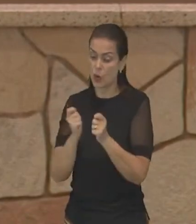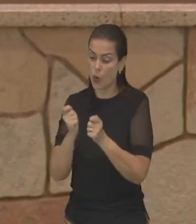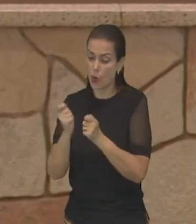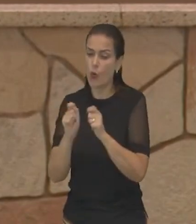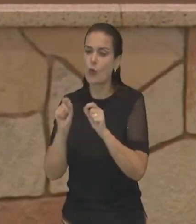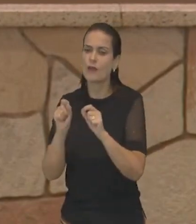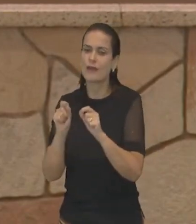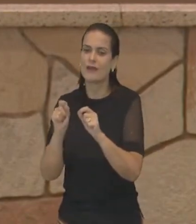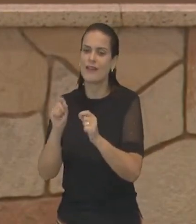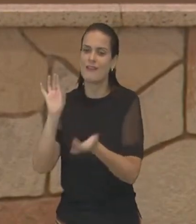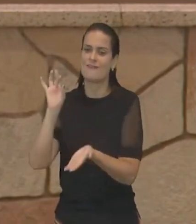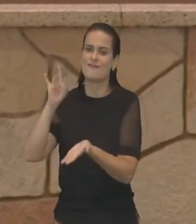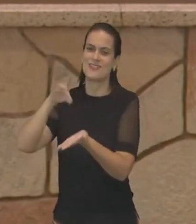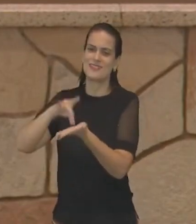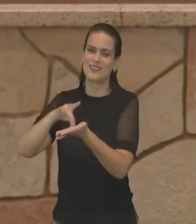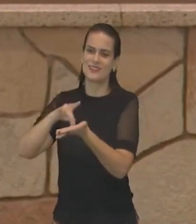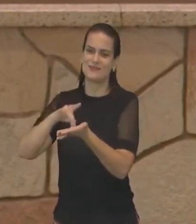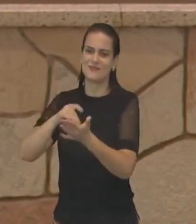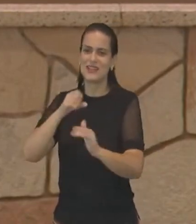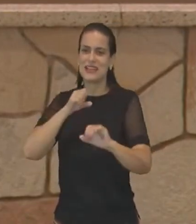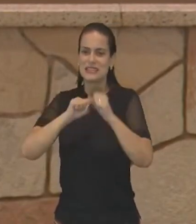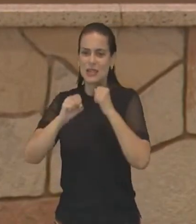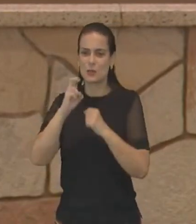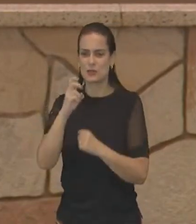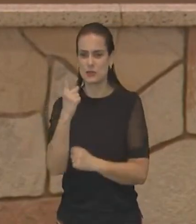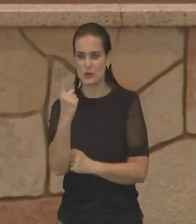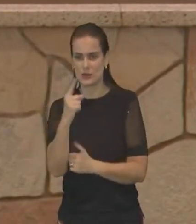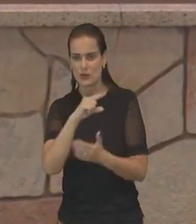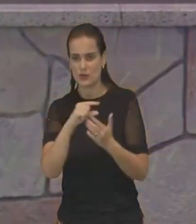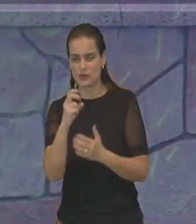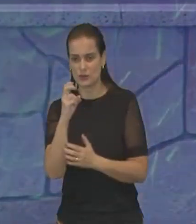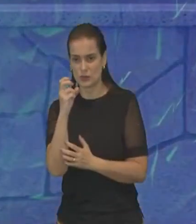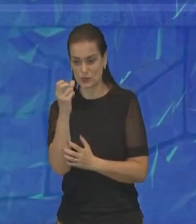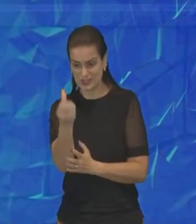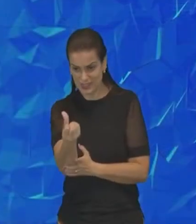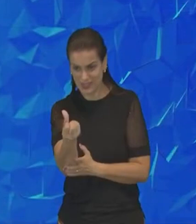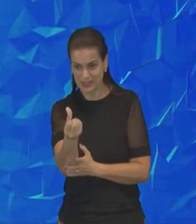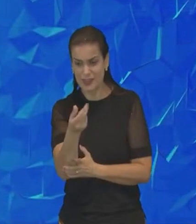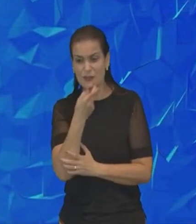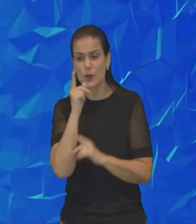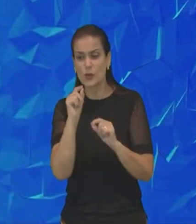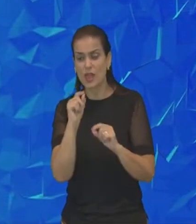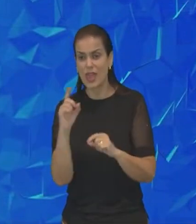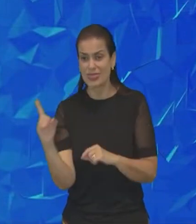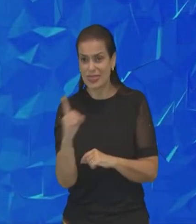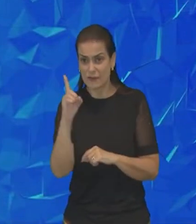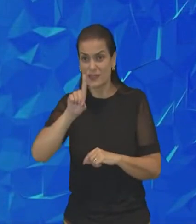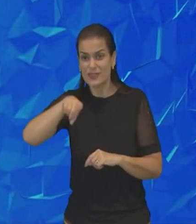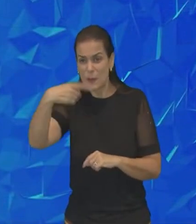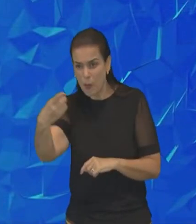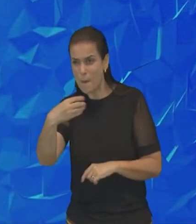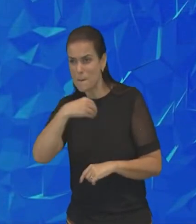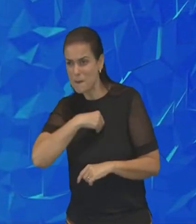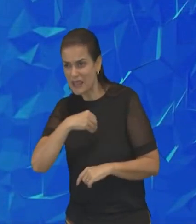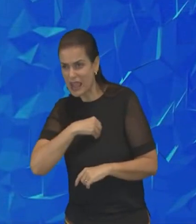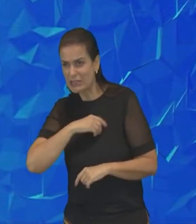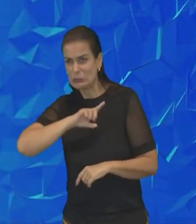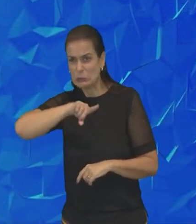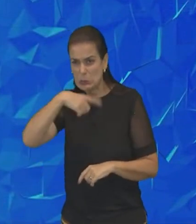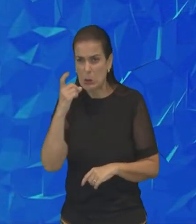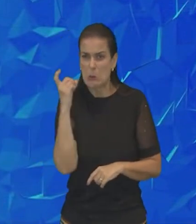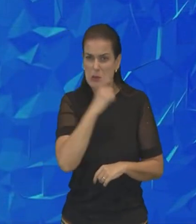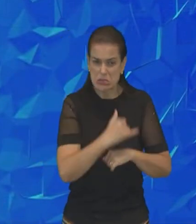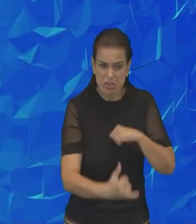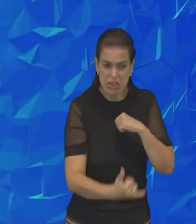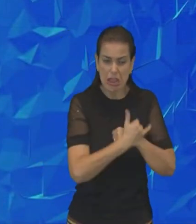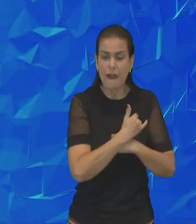verdade. Salmo 51:6 nos diz o seguinte: Davi, depois de ter pecado contra o Senhor, depois de ter mentido e ter enganado,